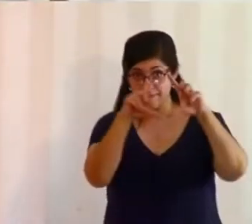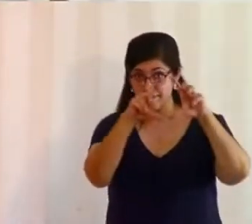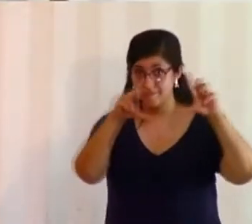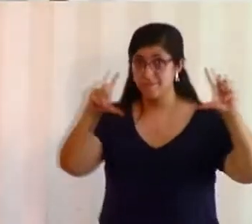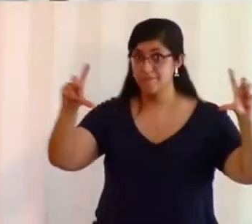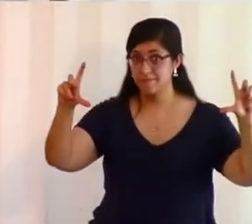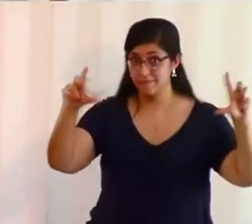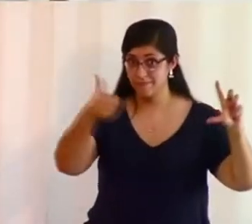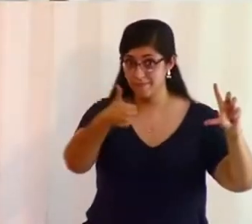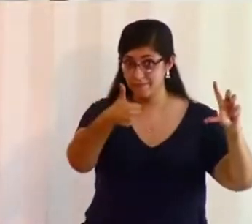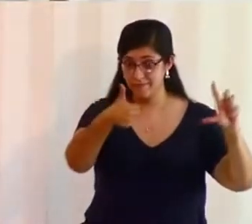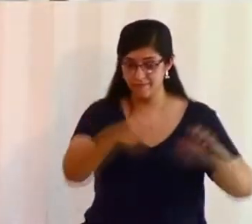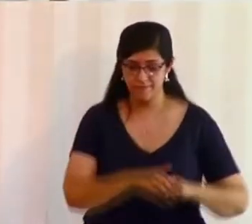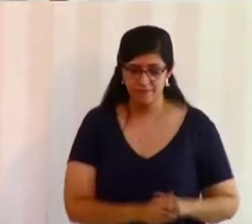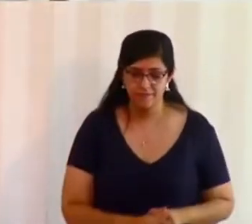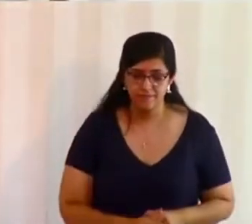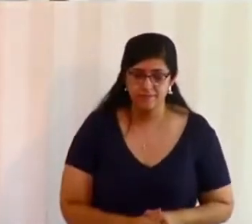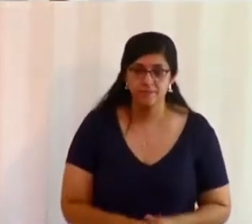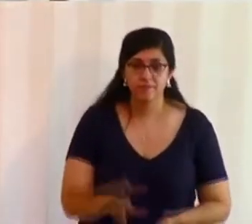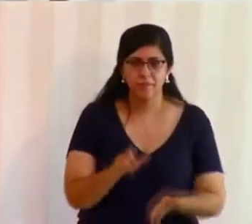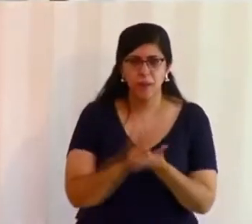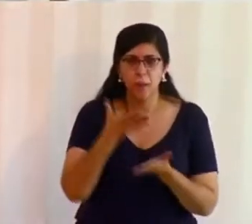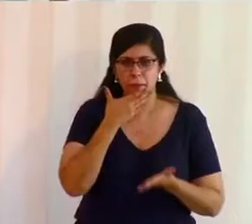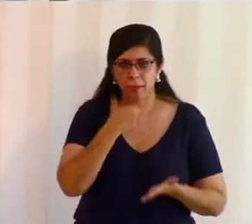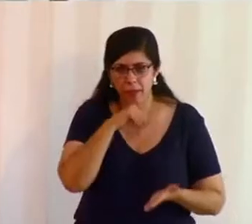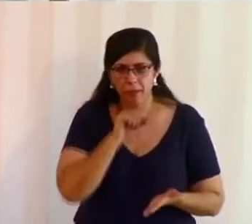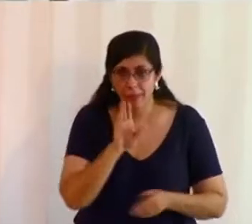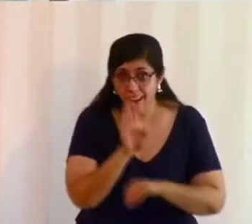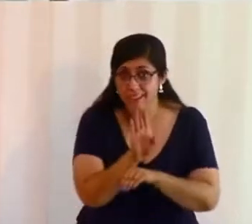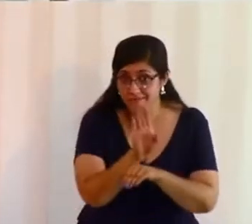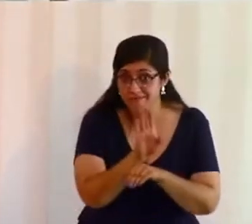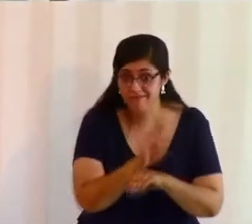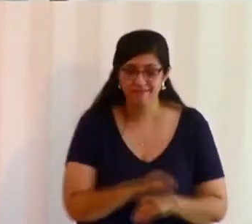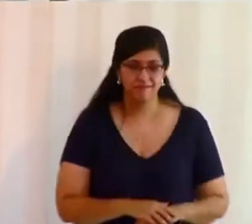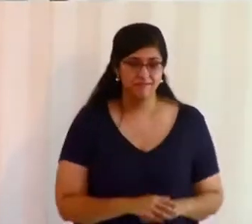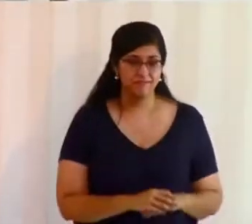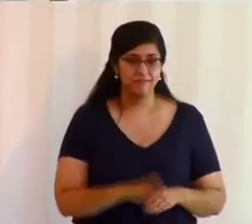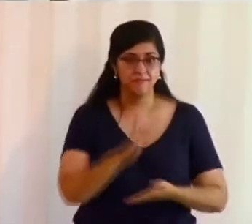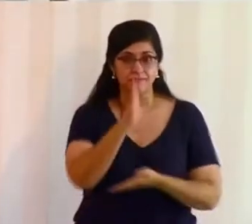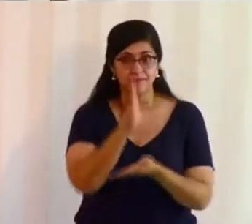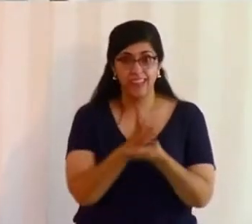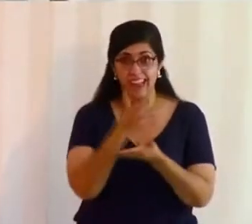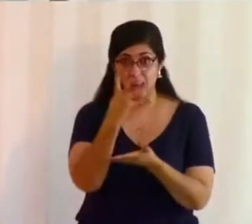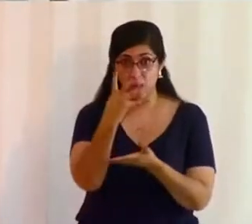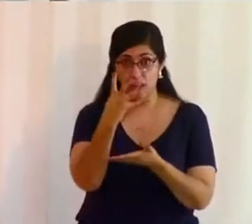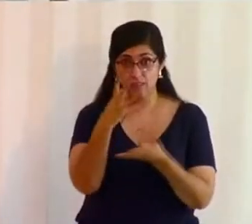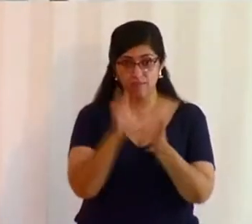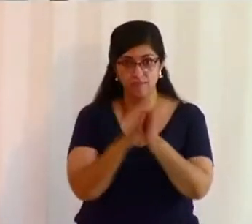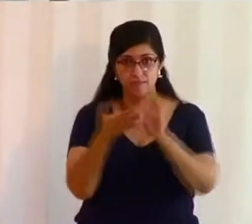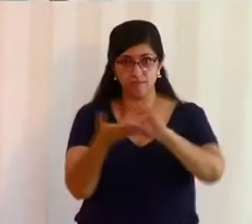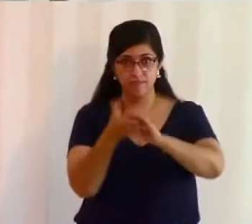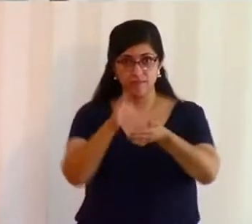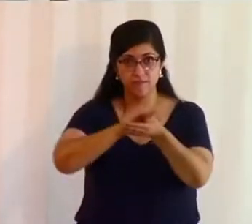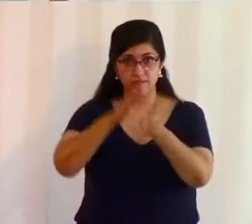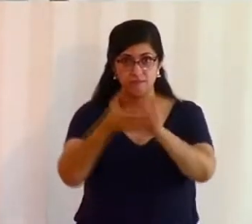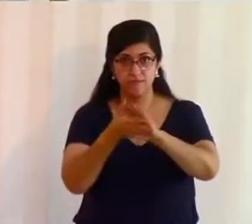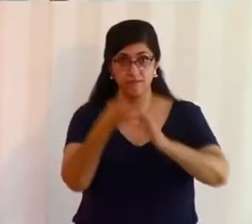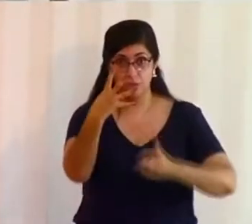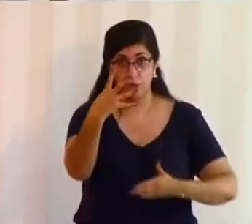falo, mas vocês vão aí com a ajuda do papai e da mamãe, vão dividir a sua folha em 4 partes, como está